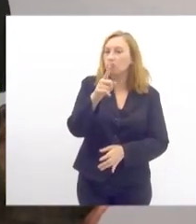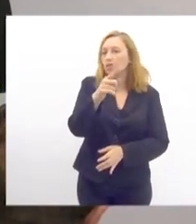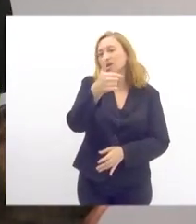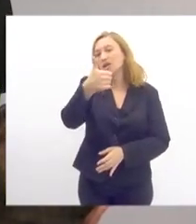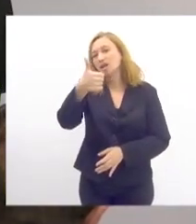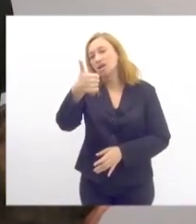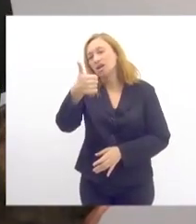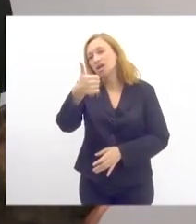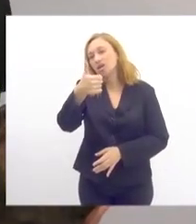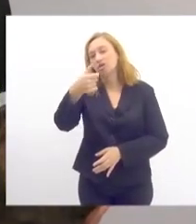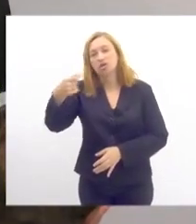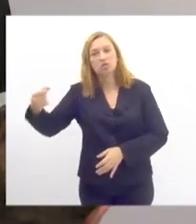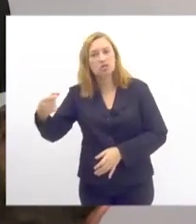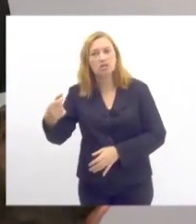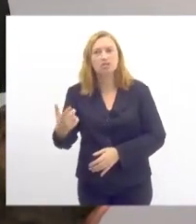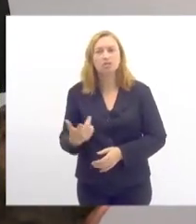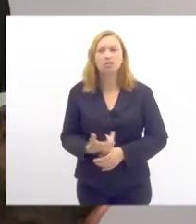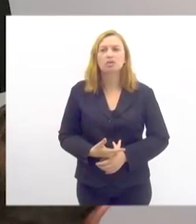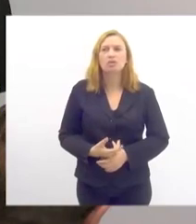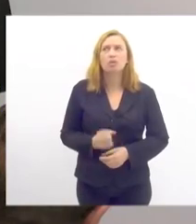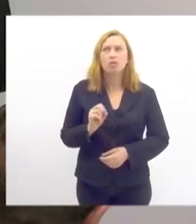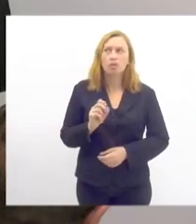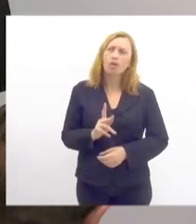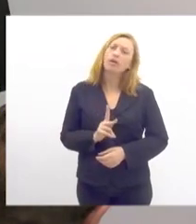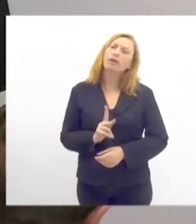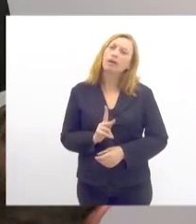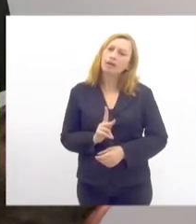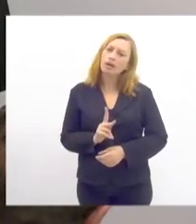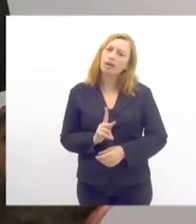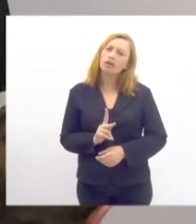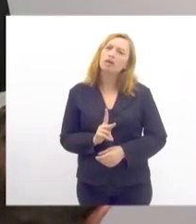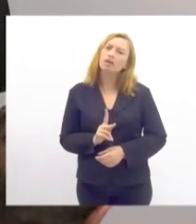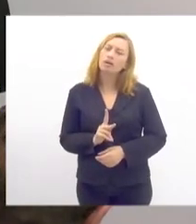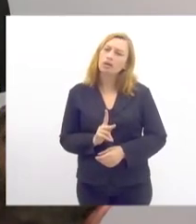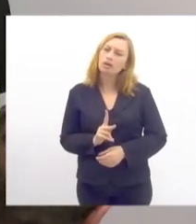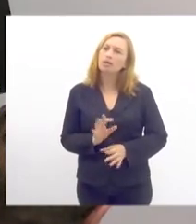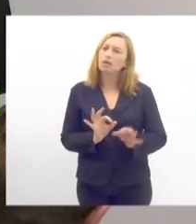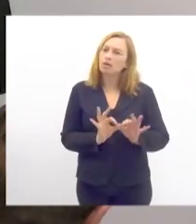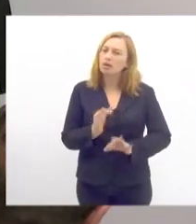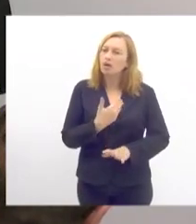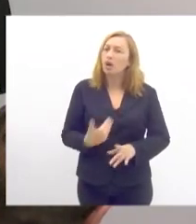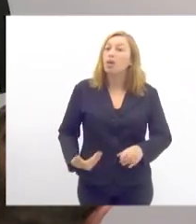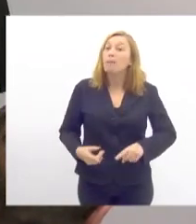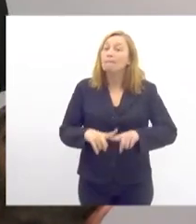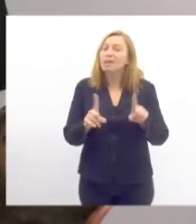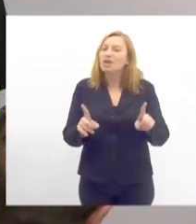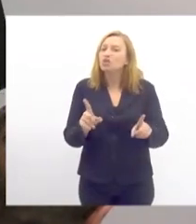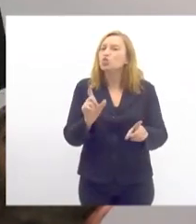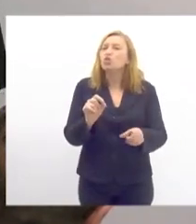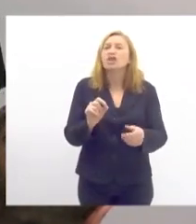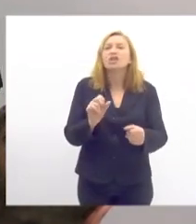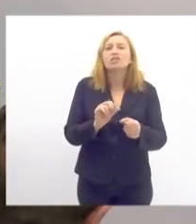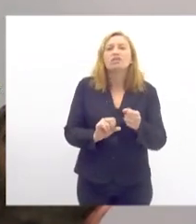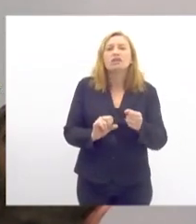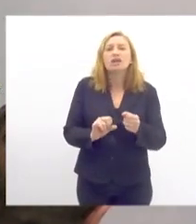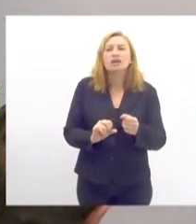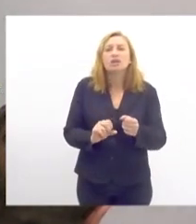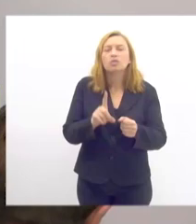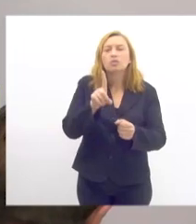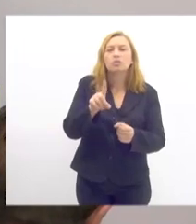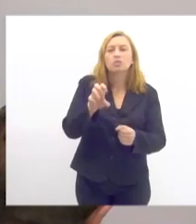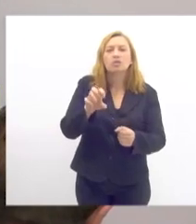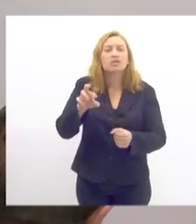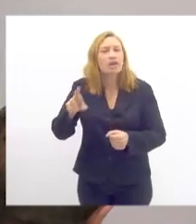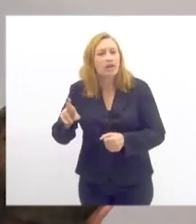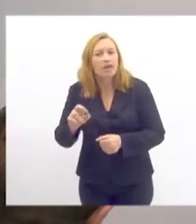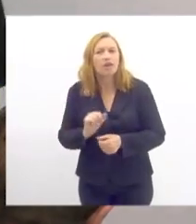Essa parte tem 500 milhões. Ok, tá, é programa de governo? Ok. Mas o que está fazendo o DER? O que